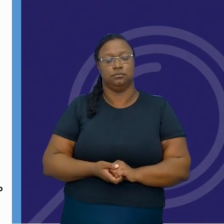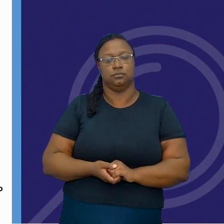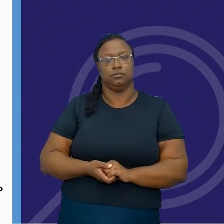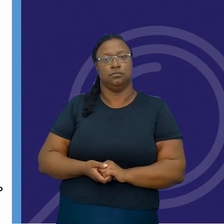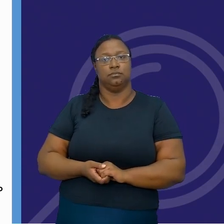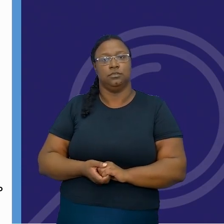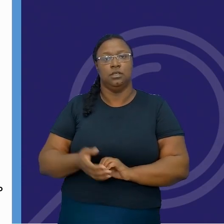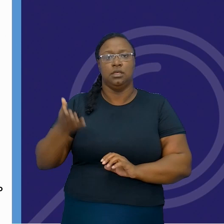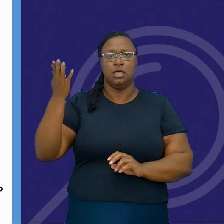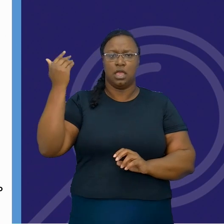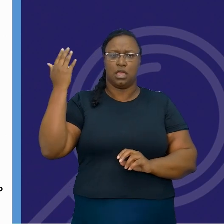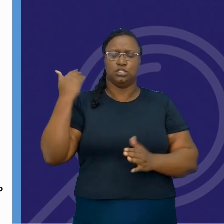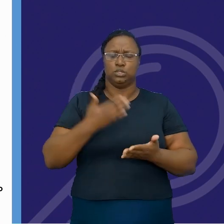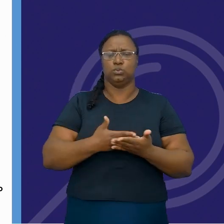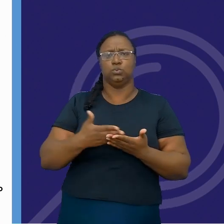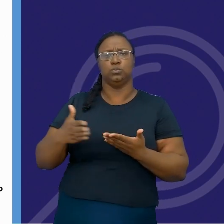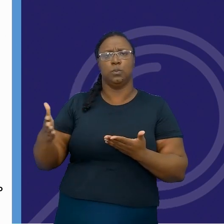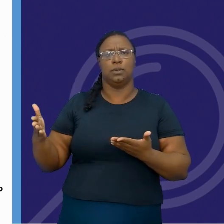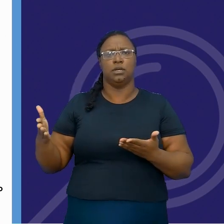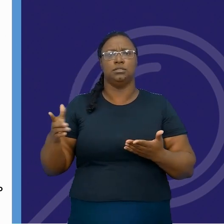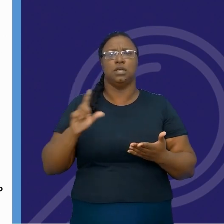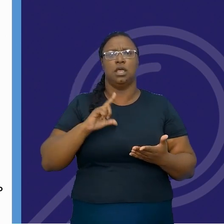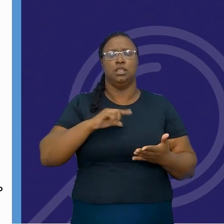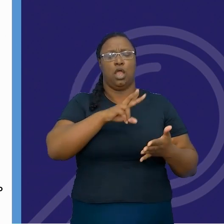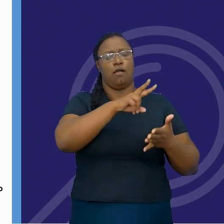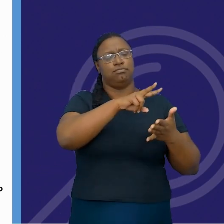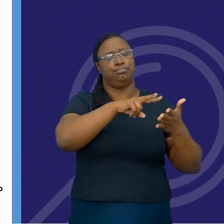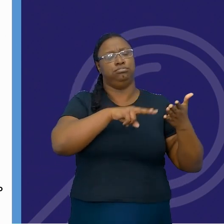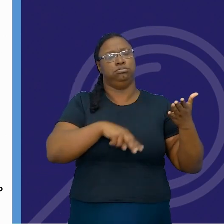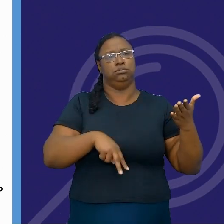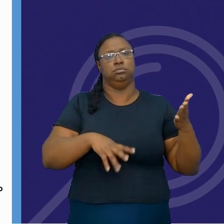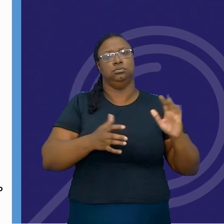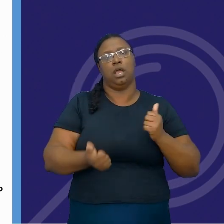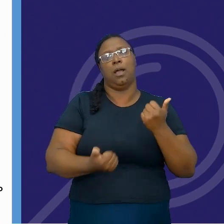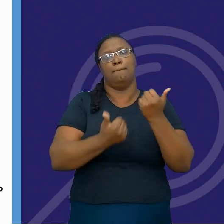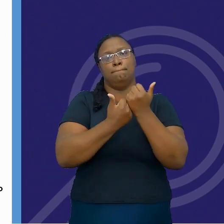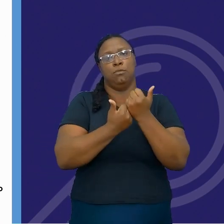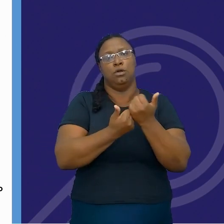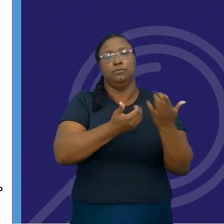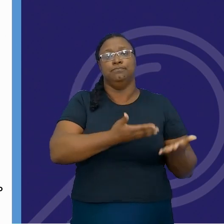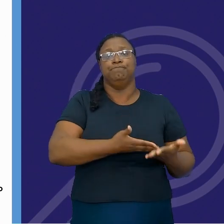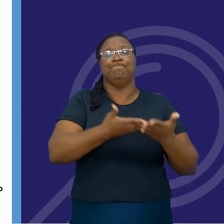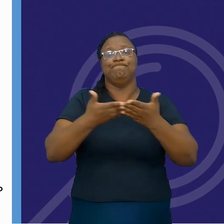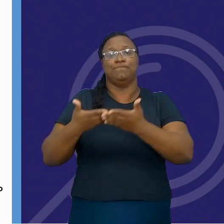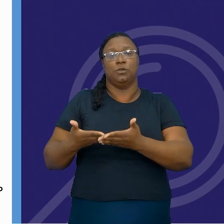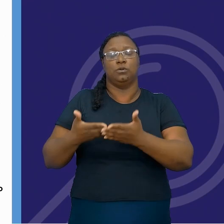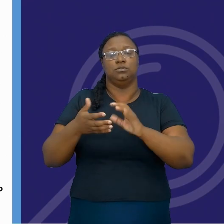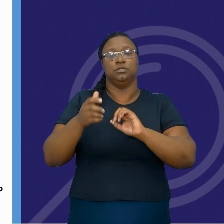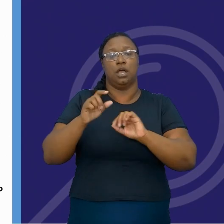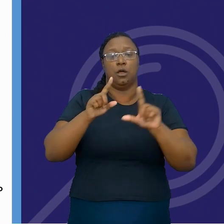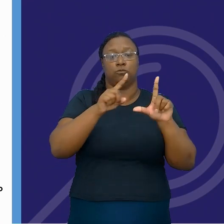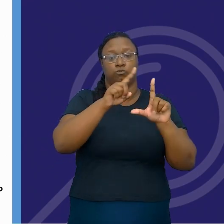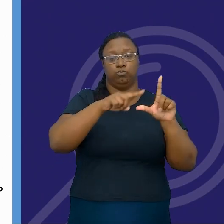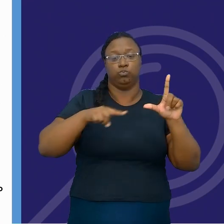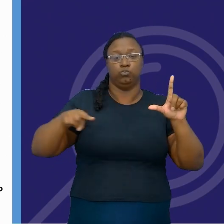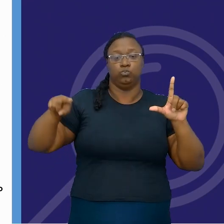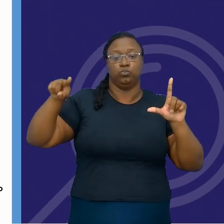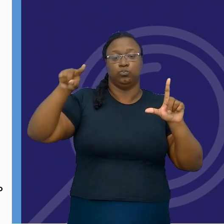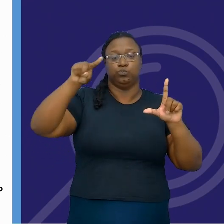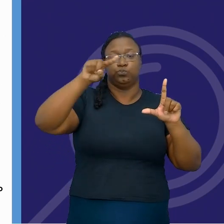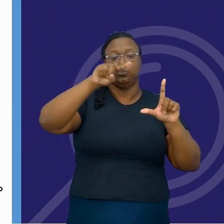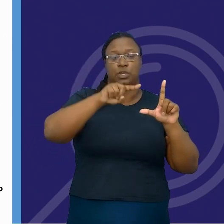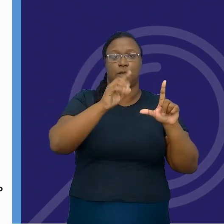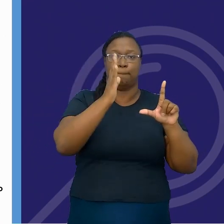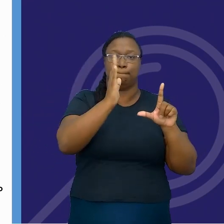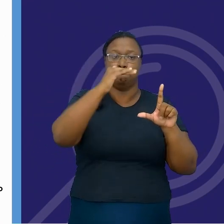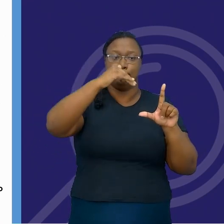logo no início, né, há um texto de apoio do qual eu trouxe, né, esse gráfico de pizza, né, dividindo